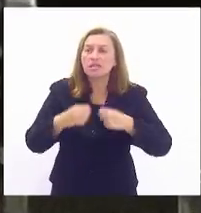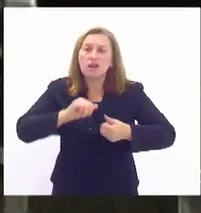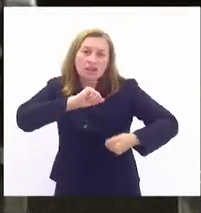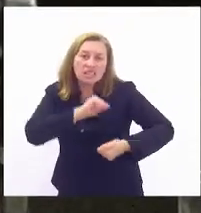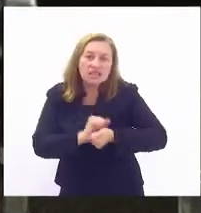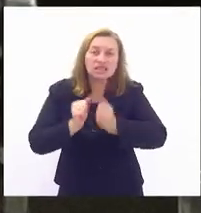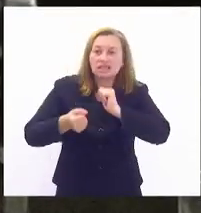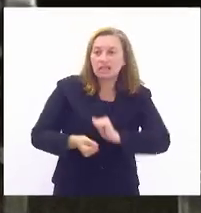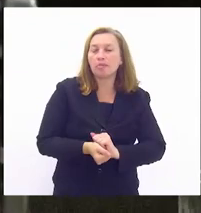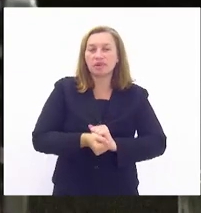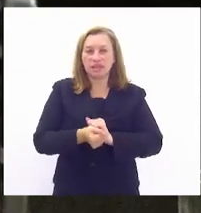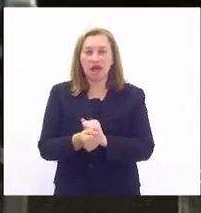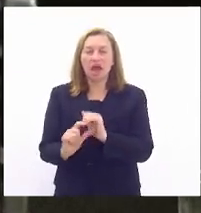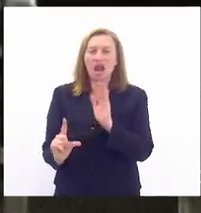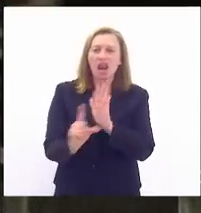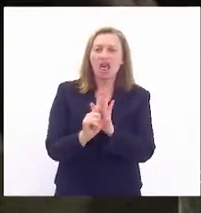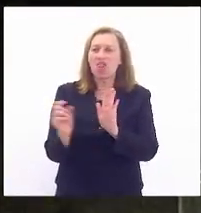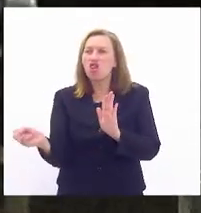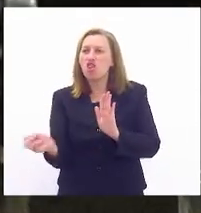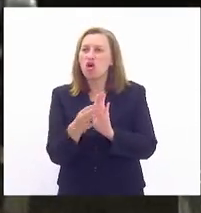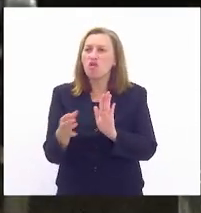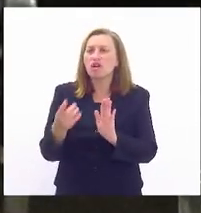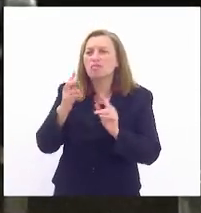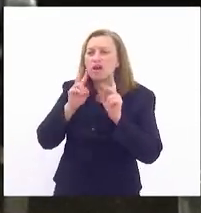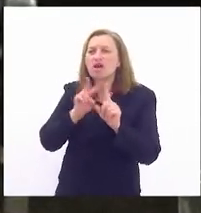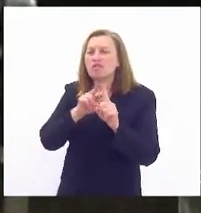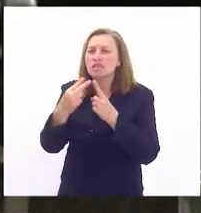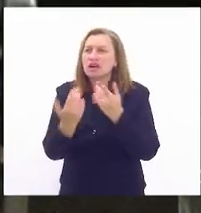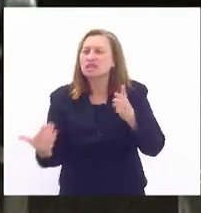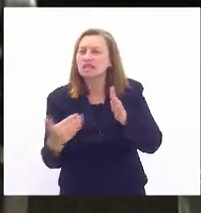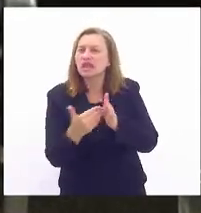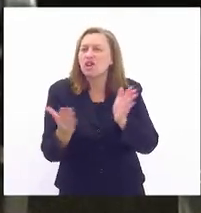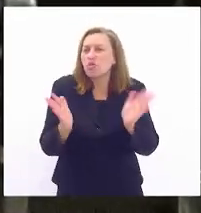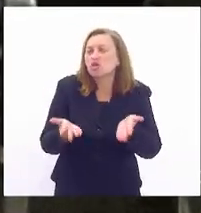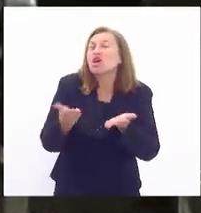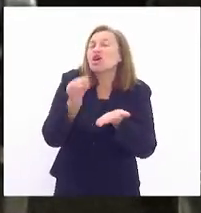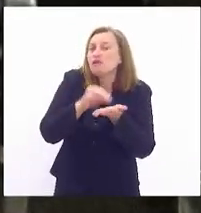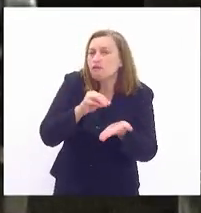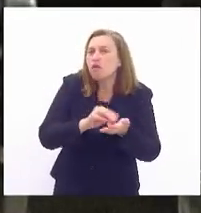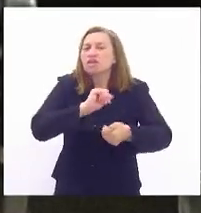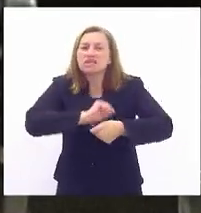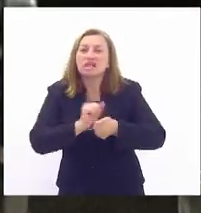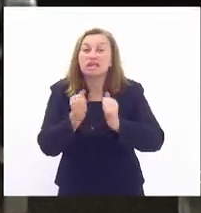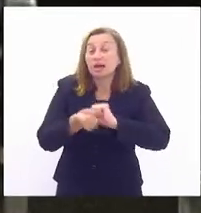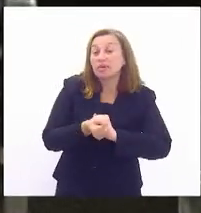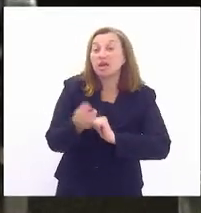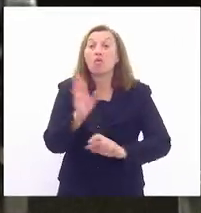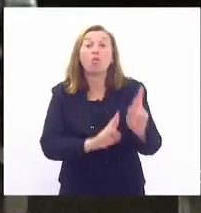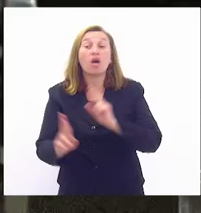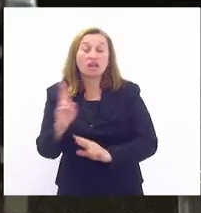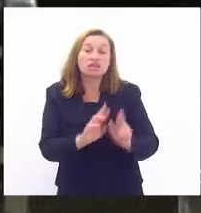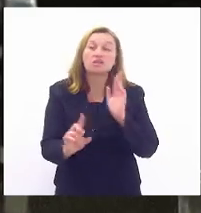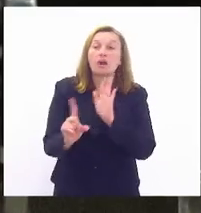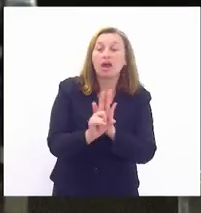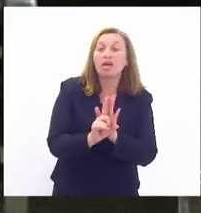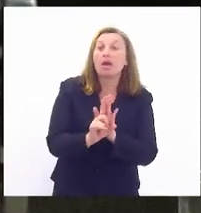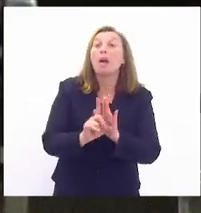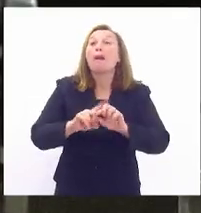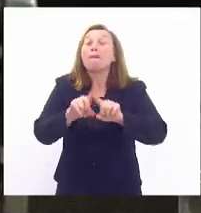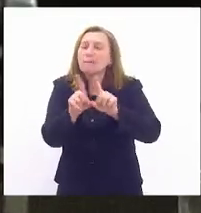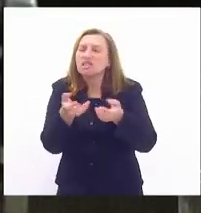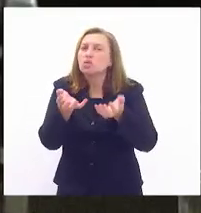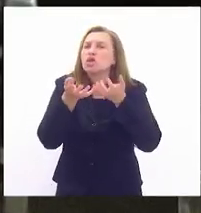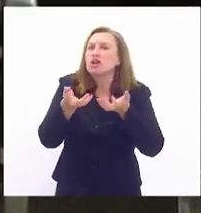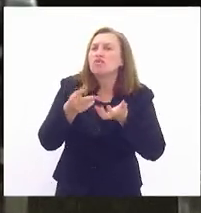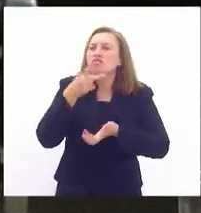readequar. E, do meu ponto de vista, até hoje falta muito para se adequar com relação à legislação. Mas eu quero